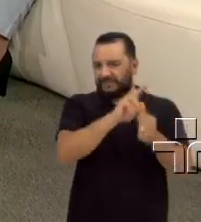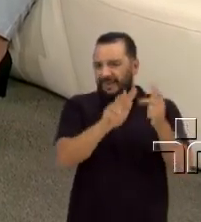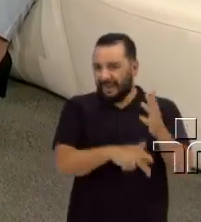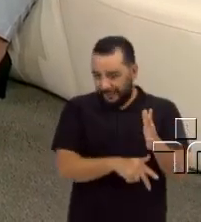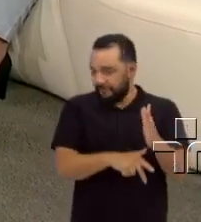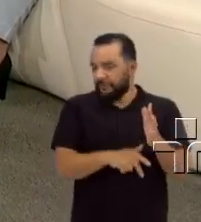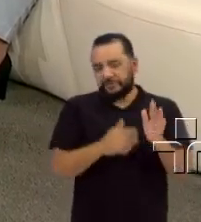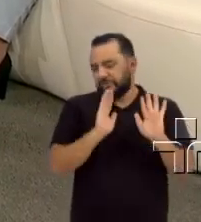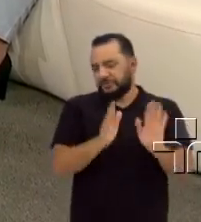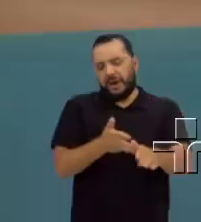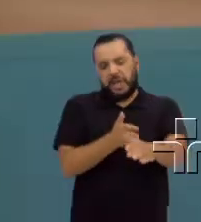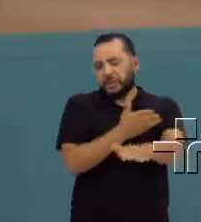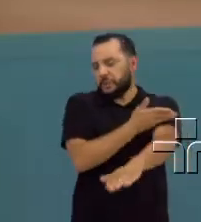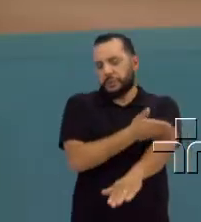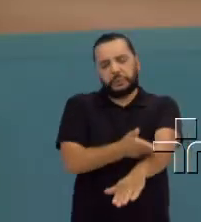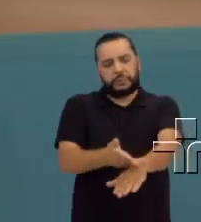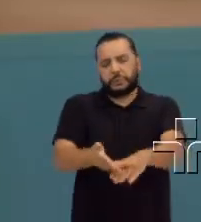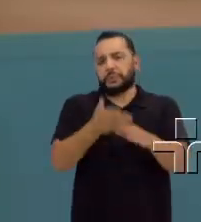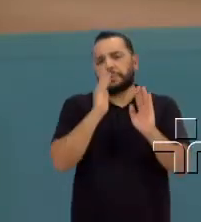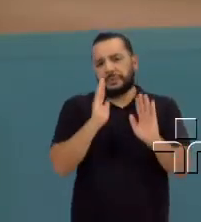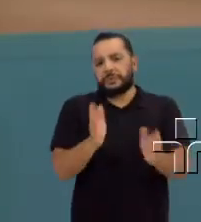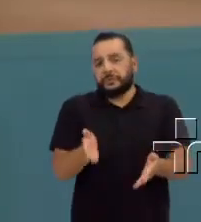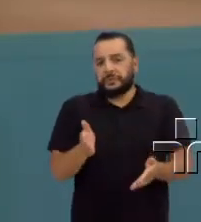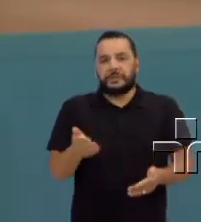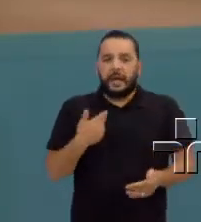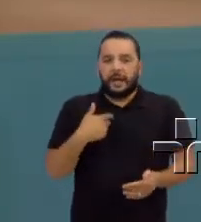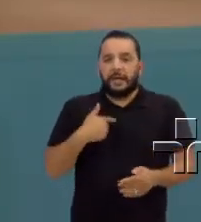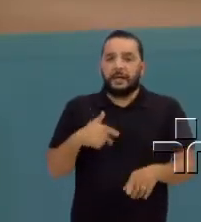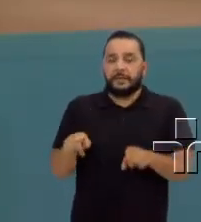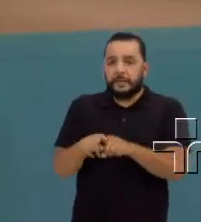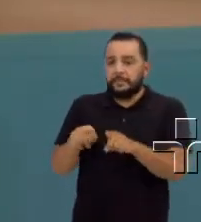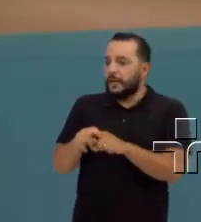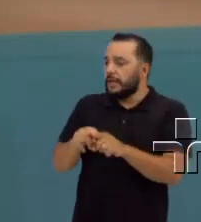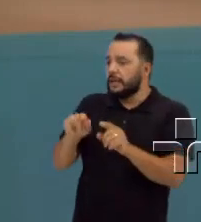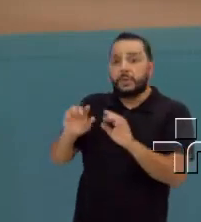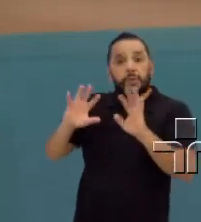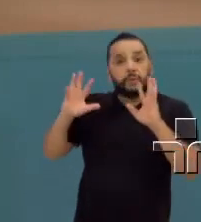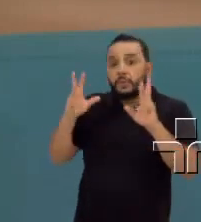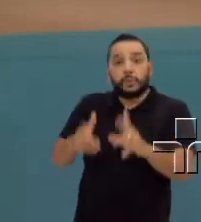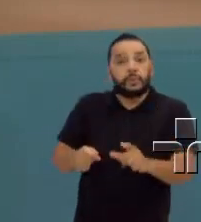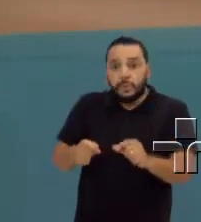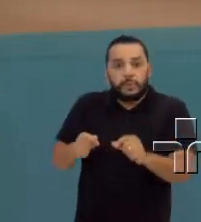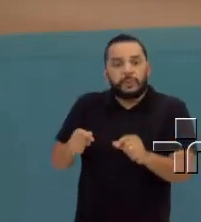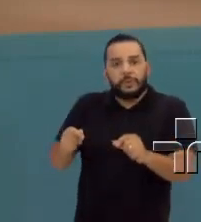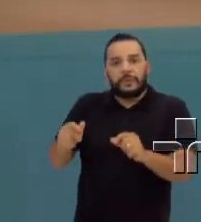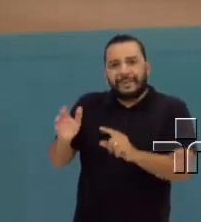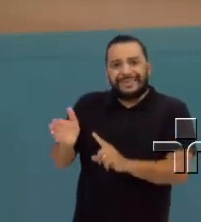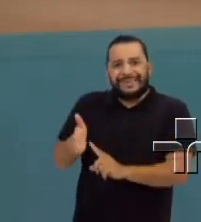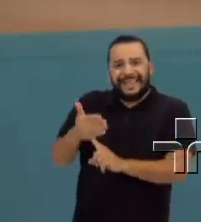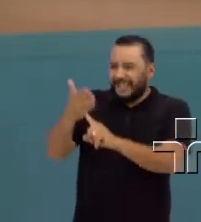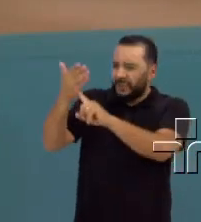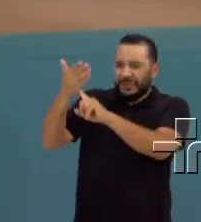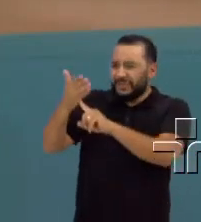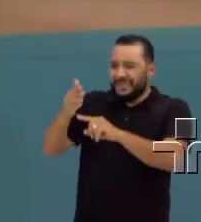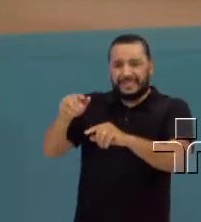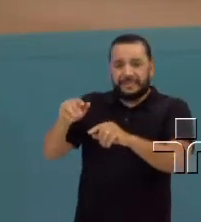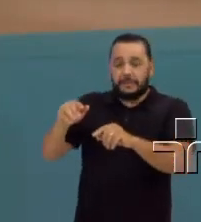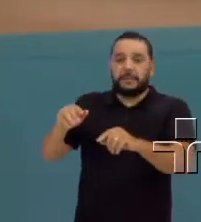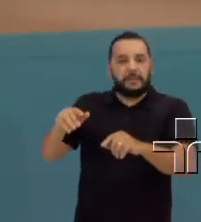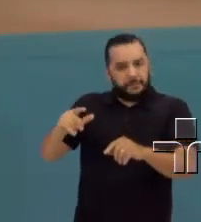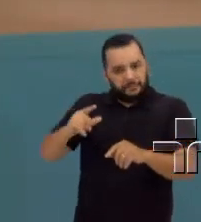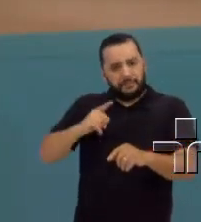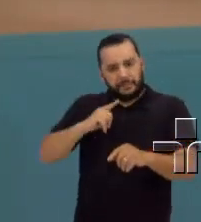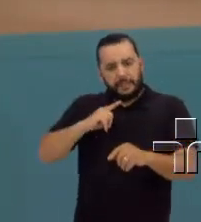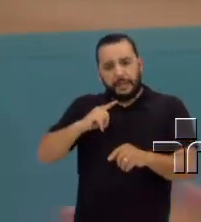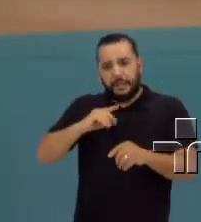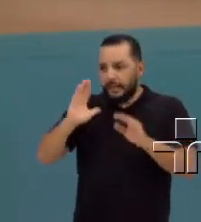e todas as coisas vão ser sensorizadas, né? Espera-se que até 2030 hajam mais de 100 trilhões de sensores